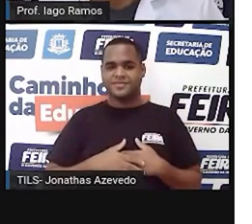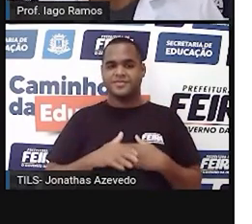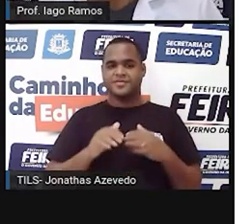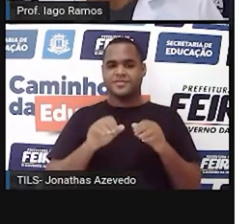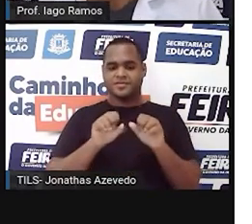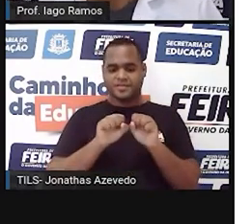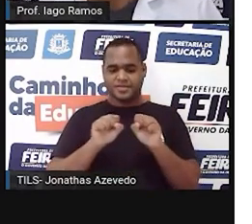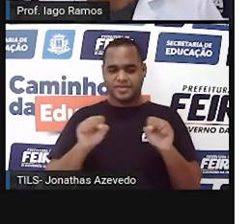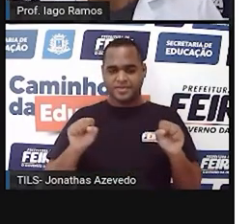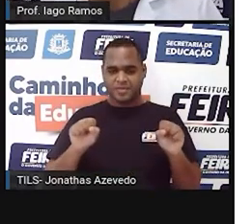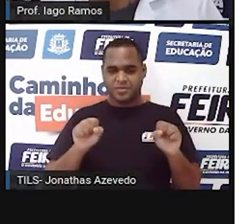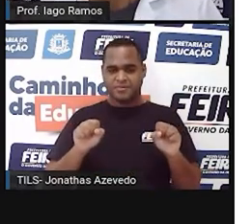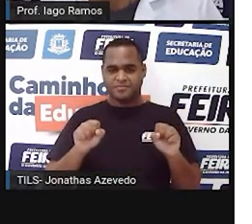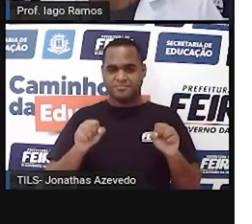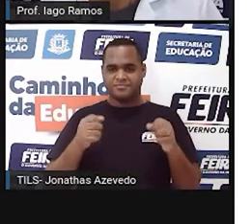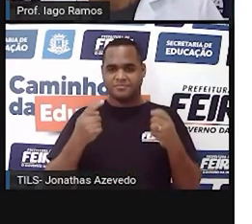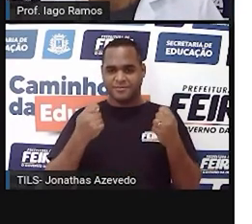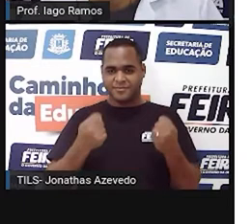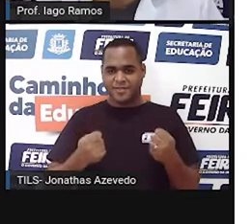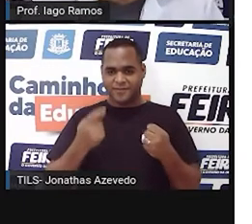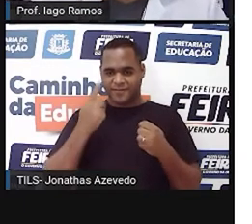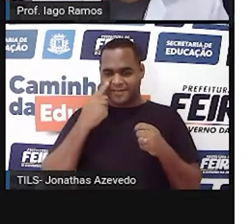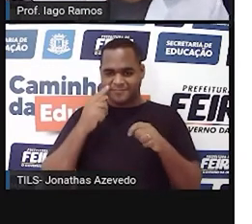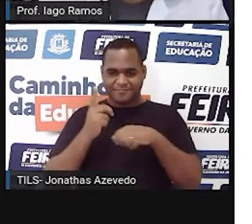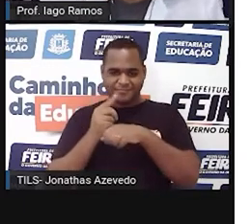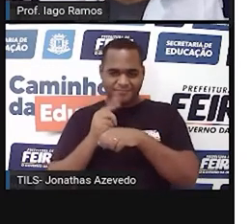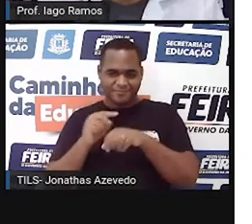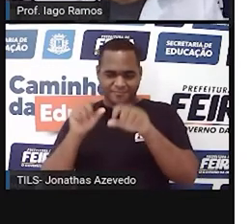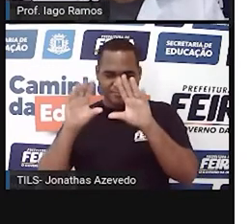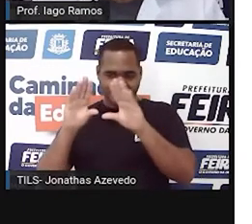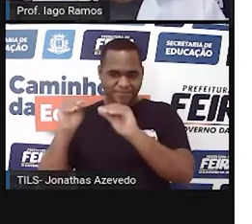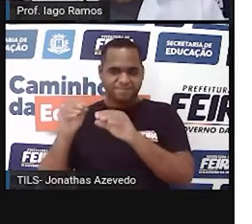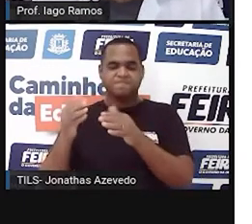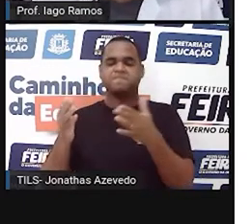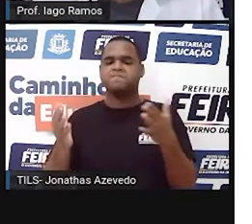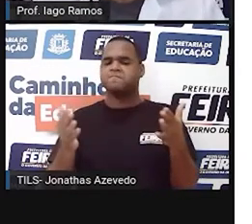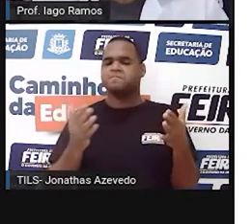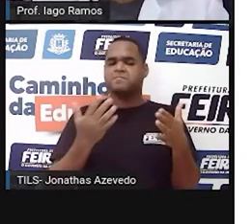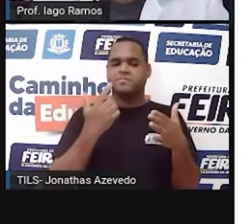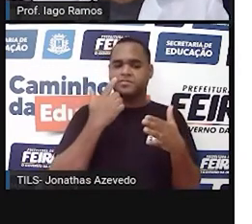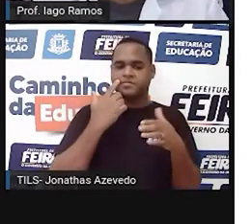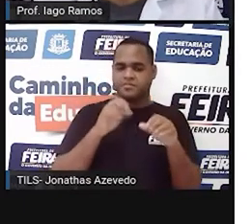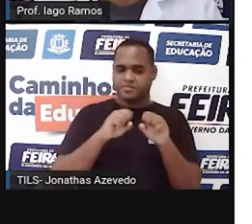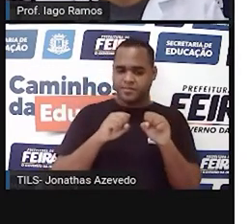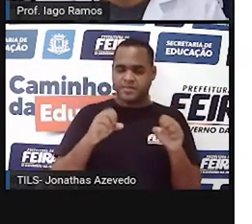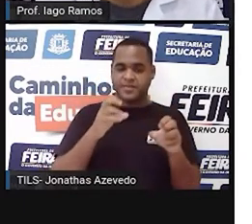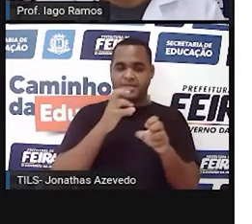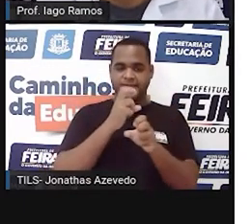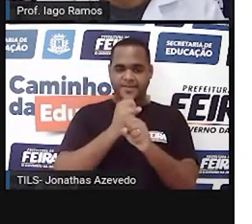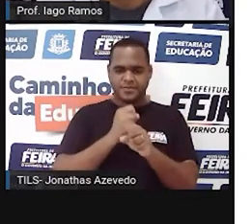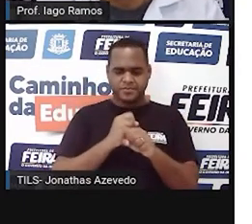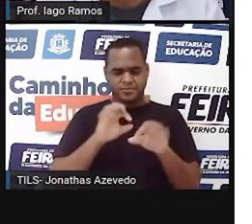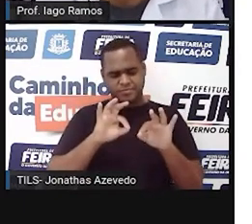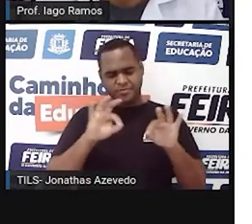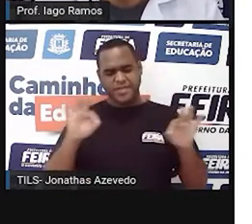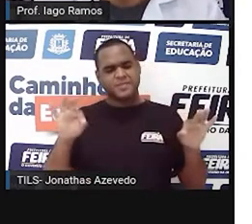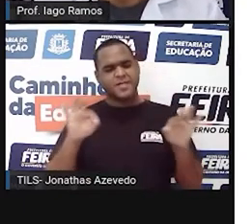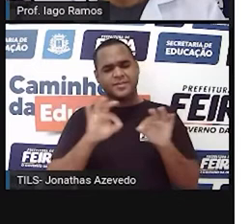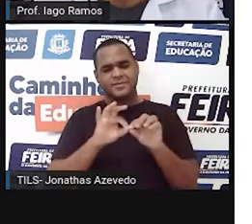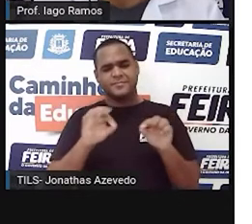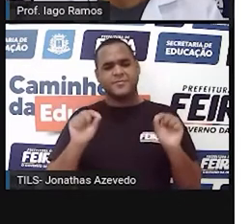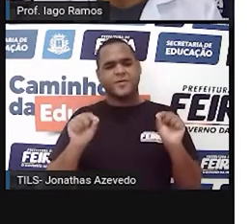sistemas de medidas. Vamos tirar esse reloginho aqui da tela. Ótimo, né? O que são sistemas de medidas?